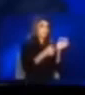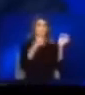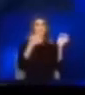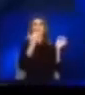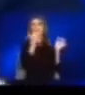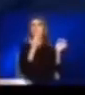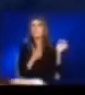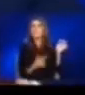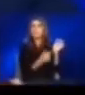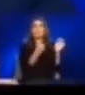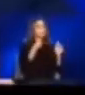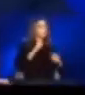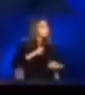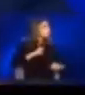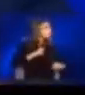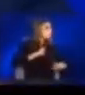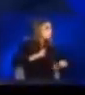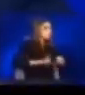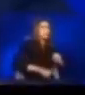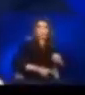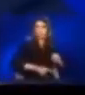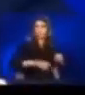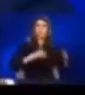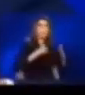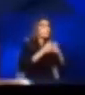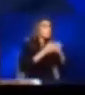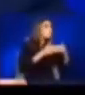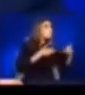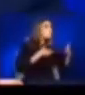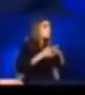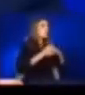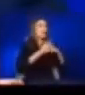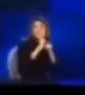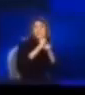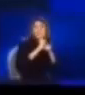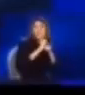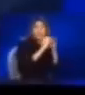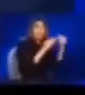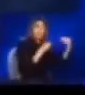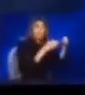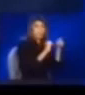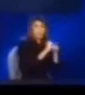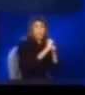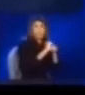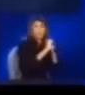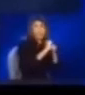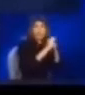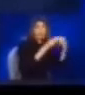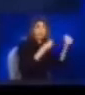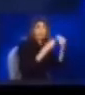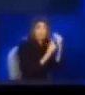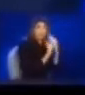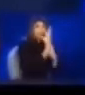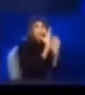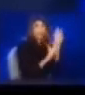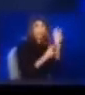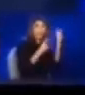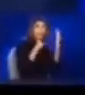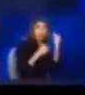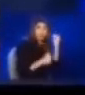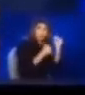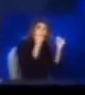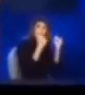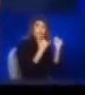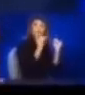o reencap é proibido em toda e qualquer circunstância. O que protege contra a lesão provocada